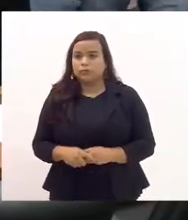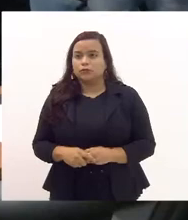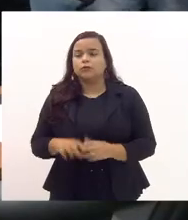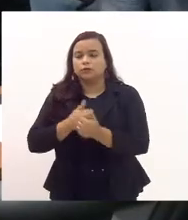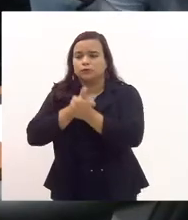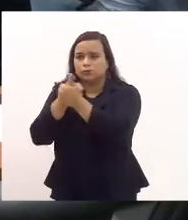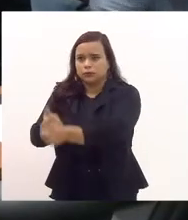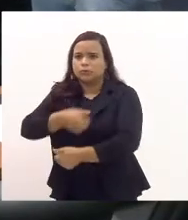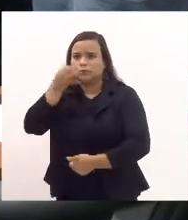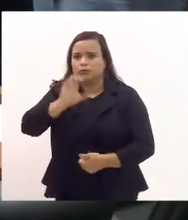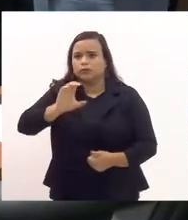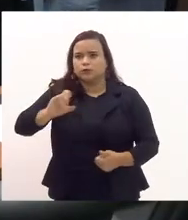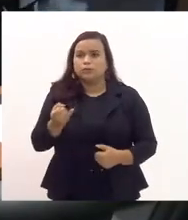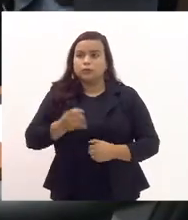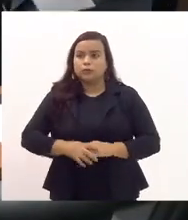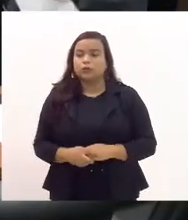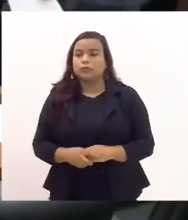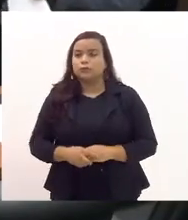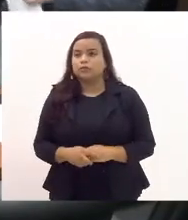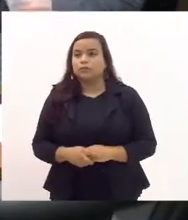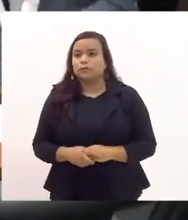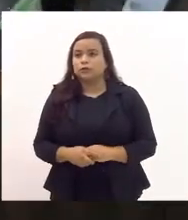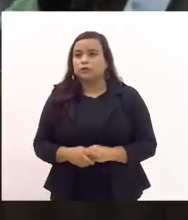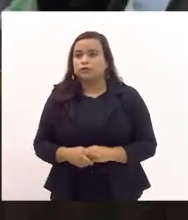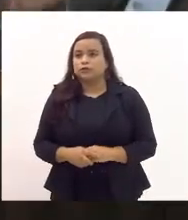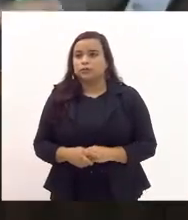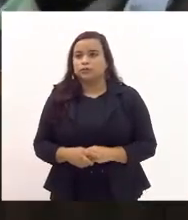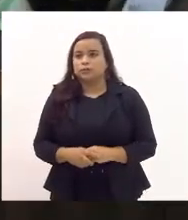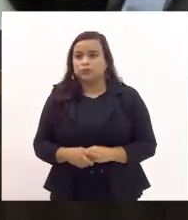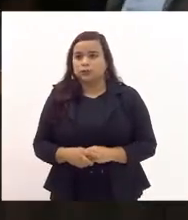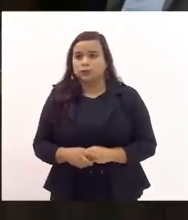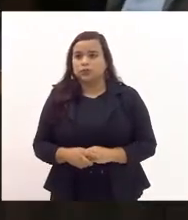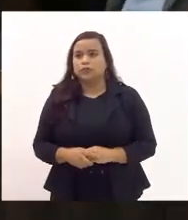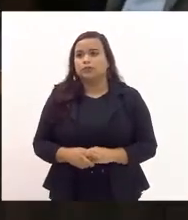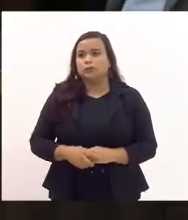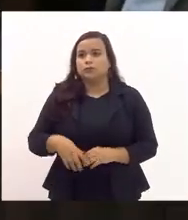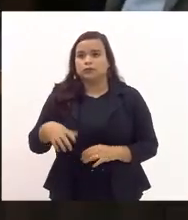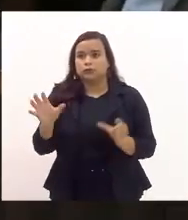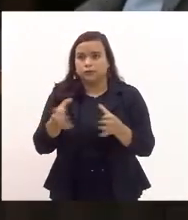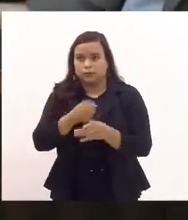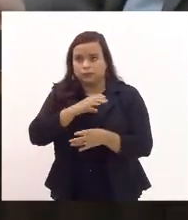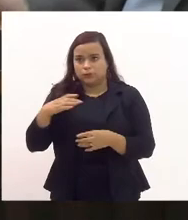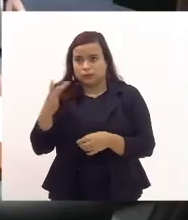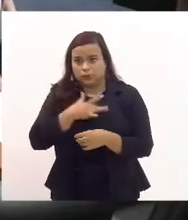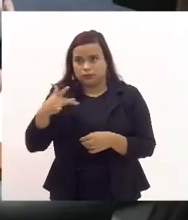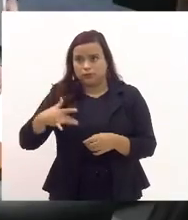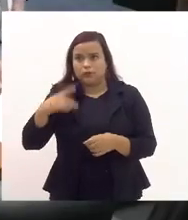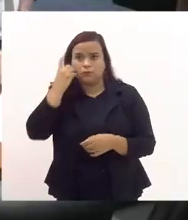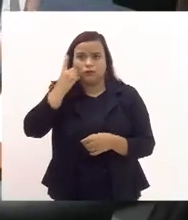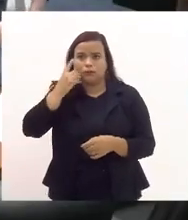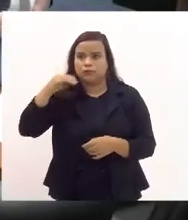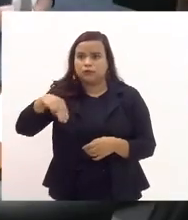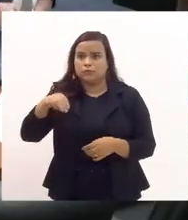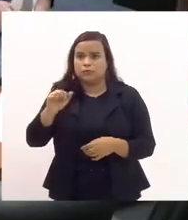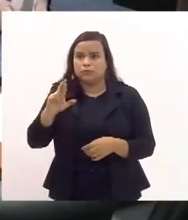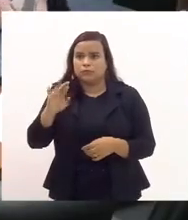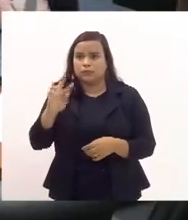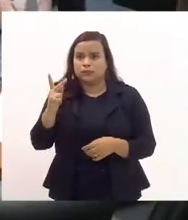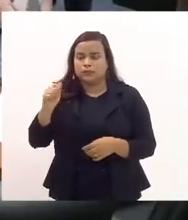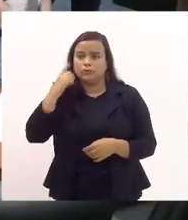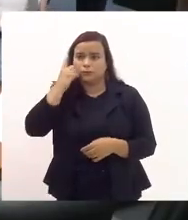acompanhou o parecer da ccj pela comissão de saúde deputada Martha Rocha eu